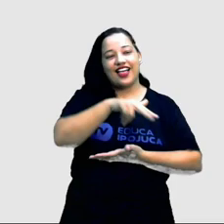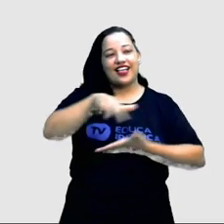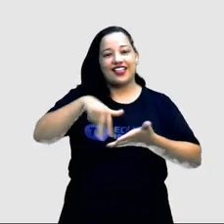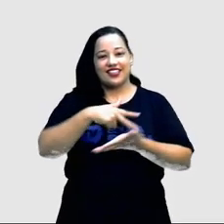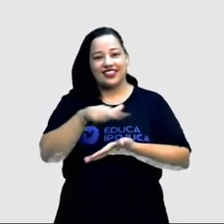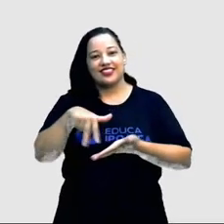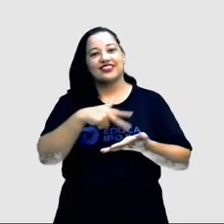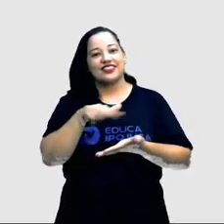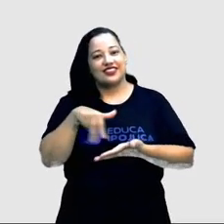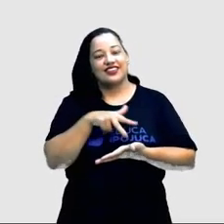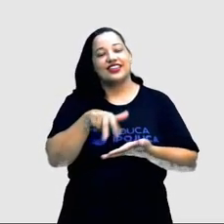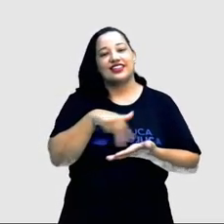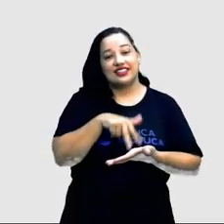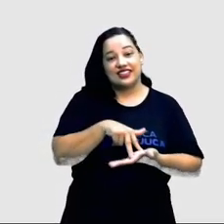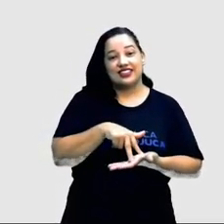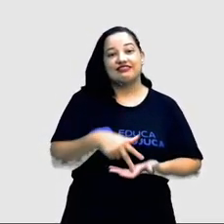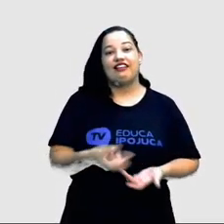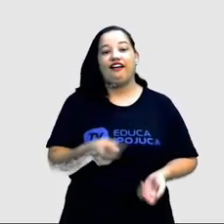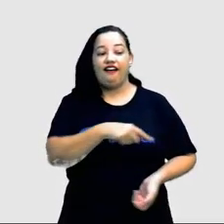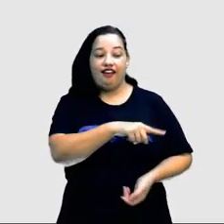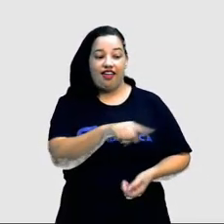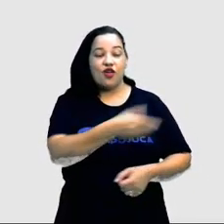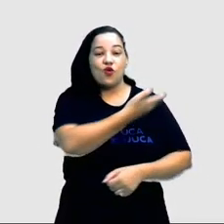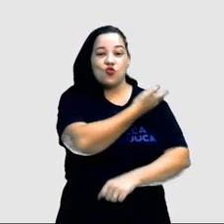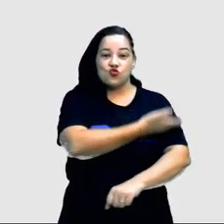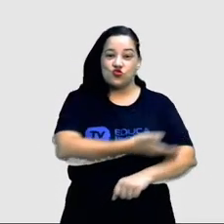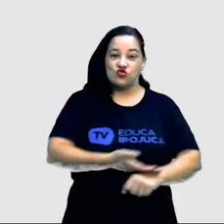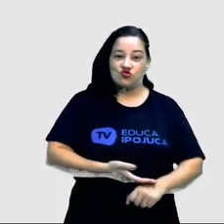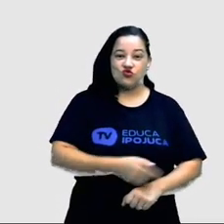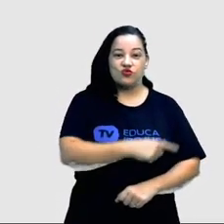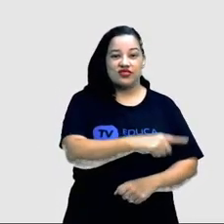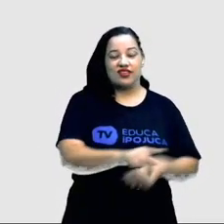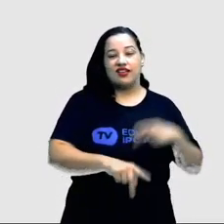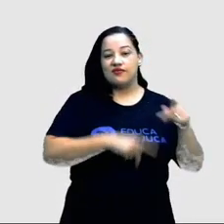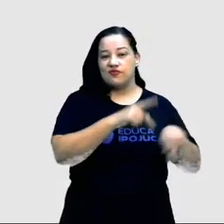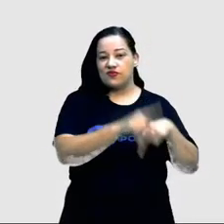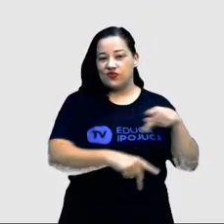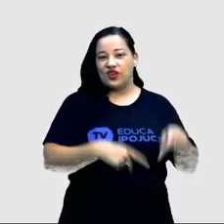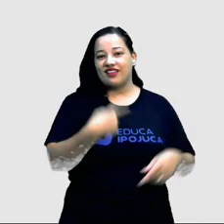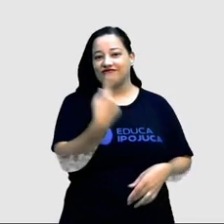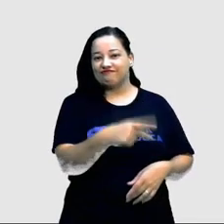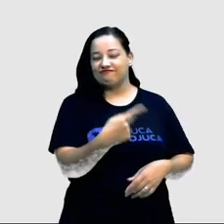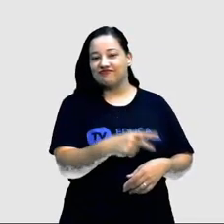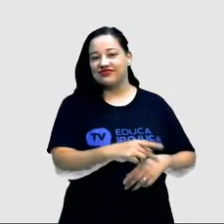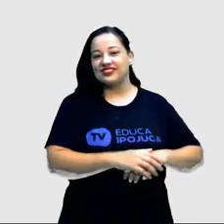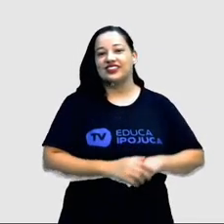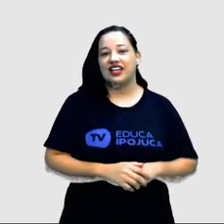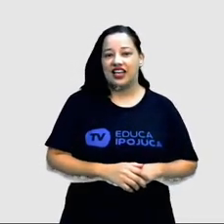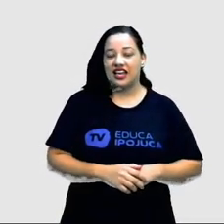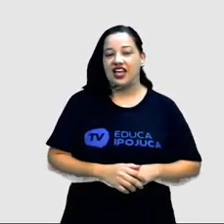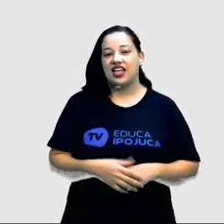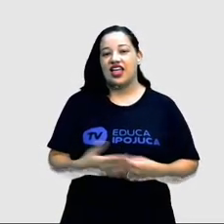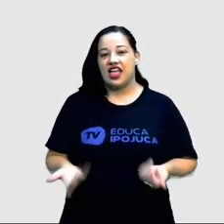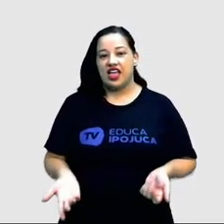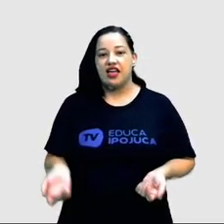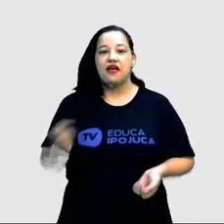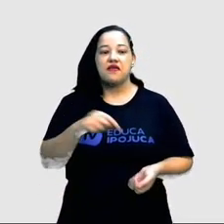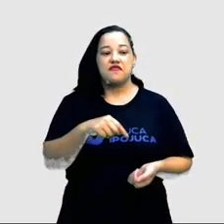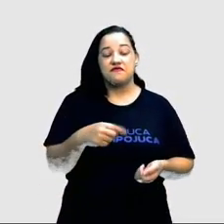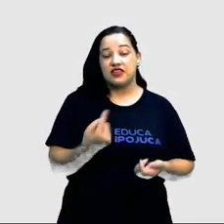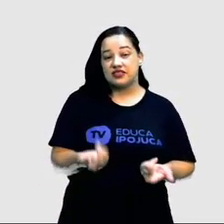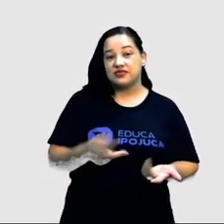Carregam consigo as crenças e costumes populares, apresentando passos marcantes